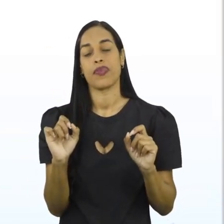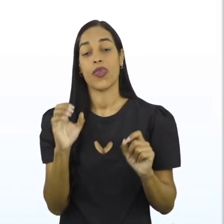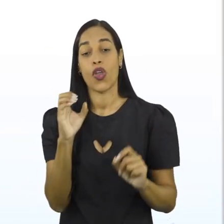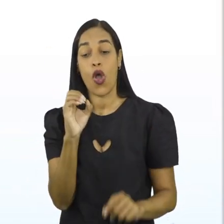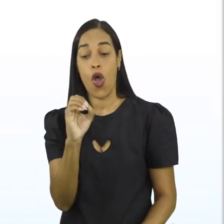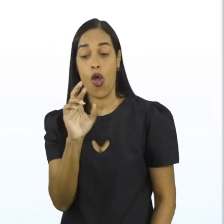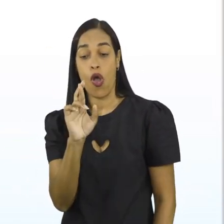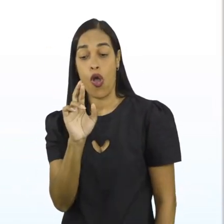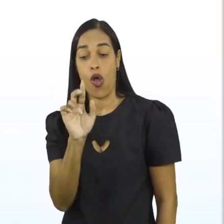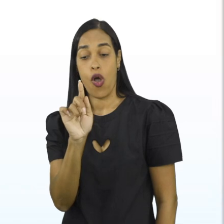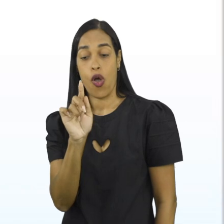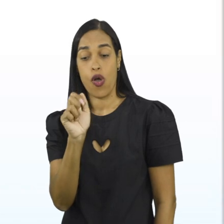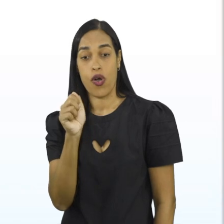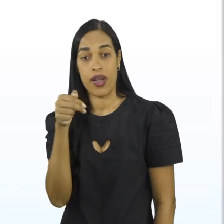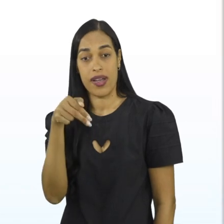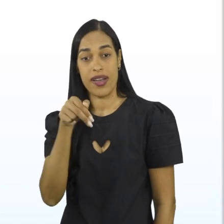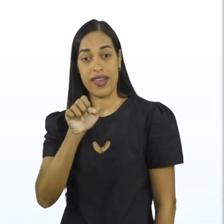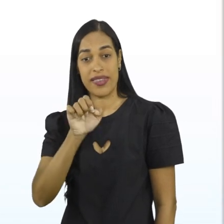organelas,